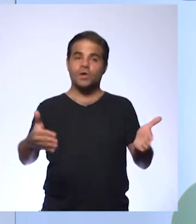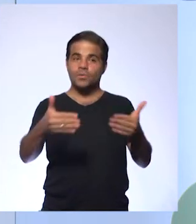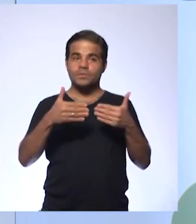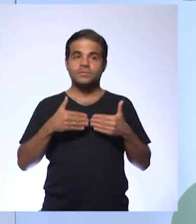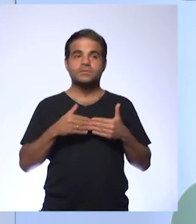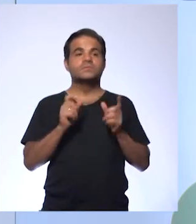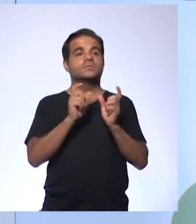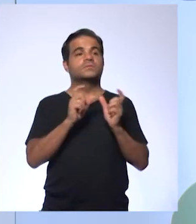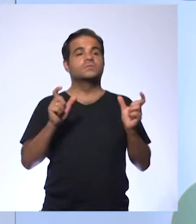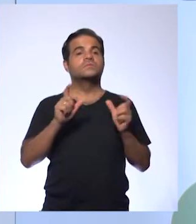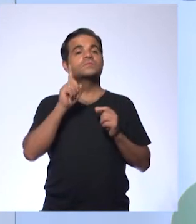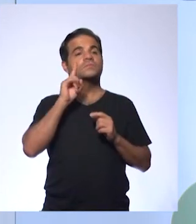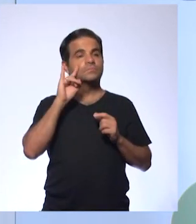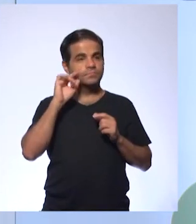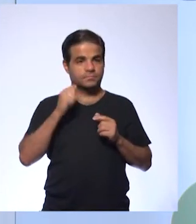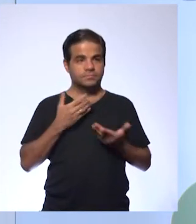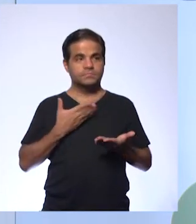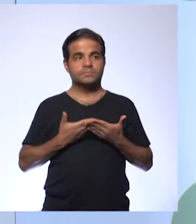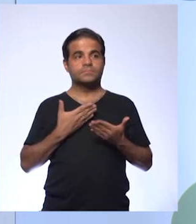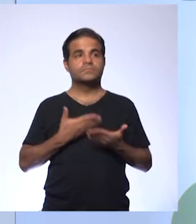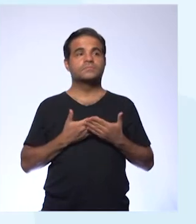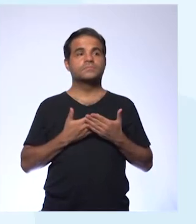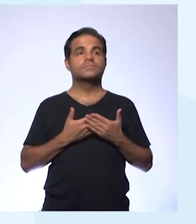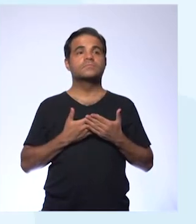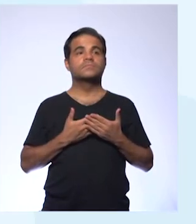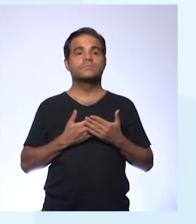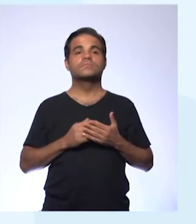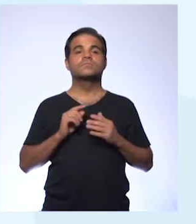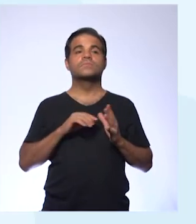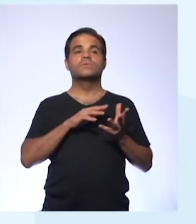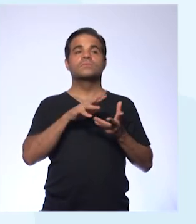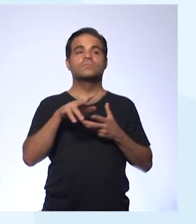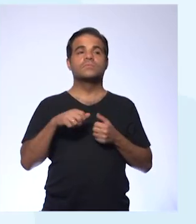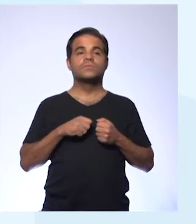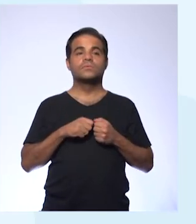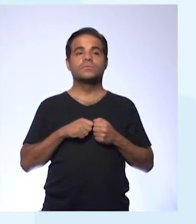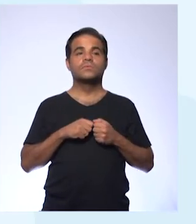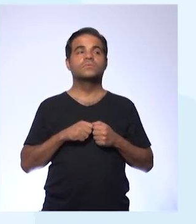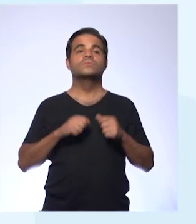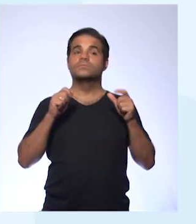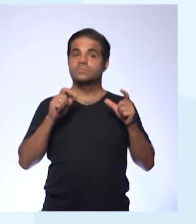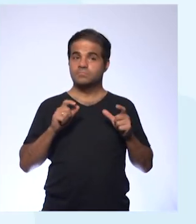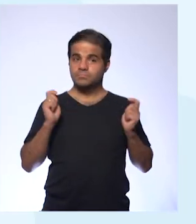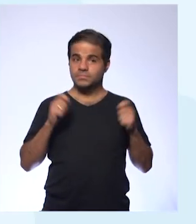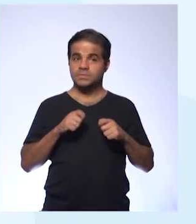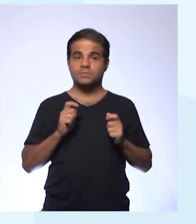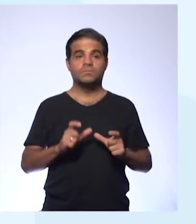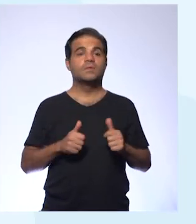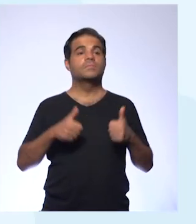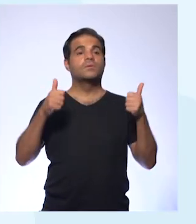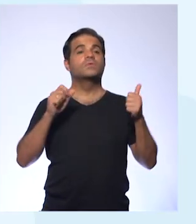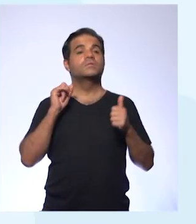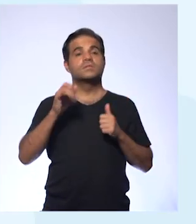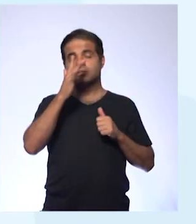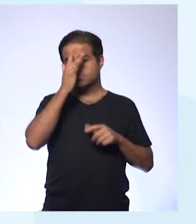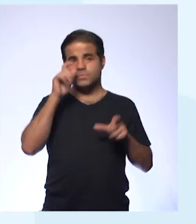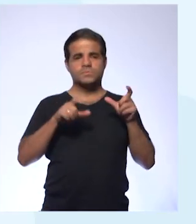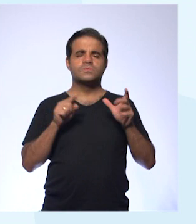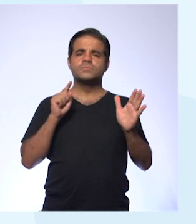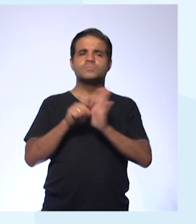a frase do dia ou da aula é: o mundo seria um lugar melhor se as pessoas